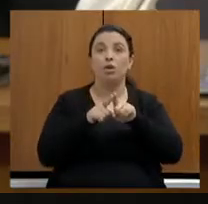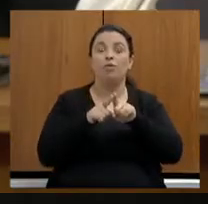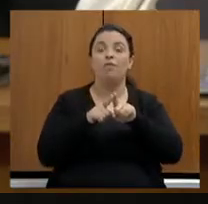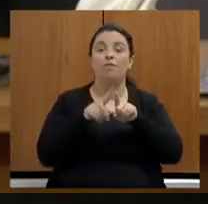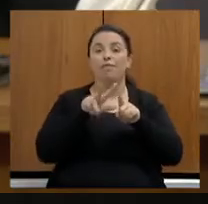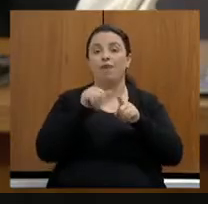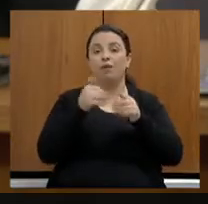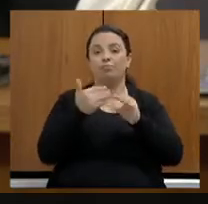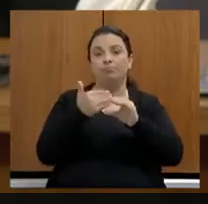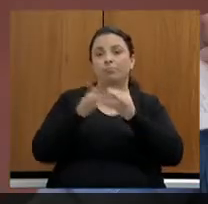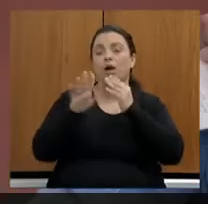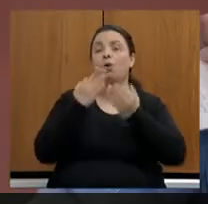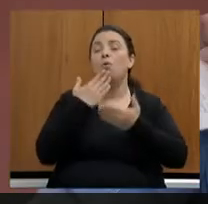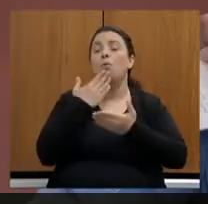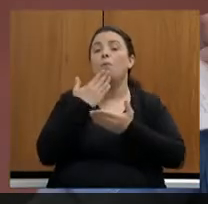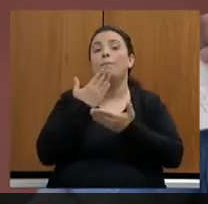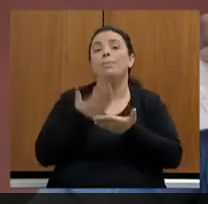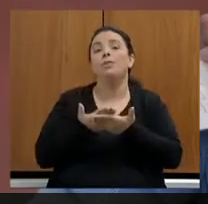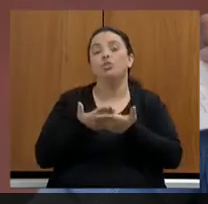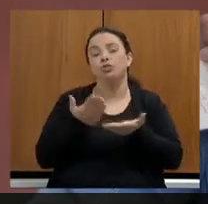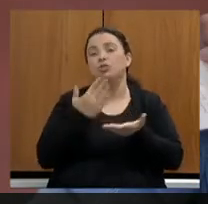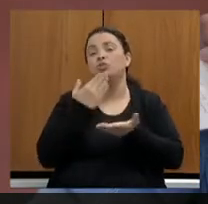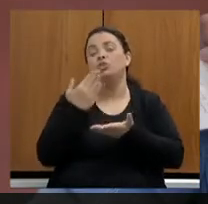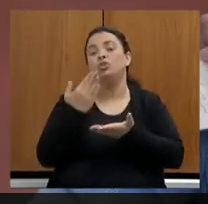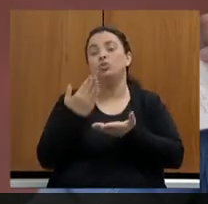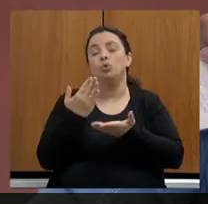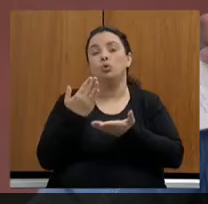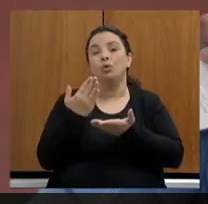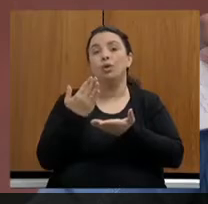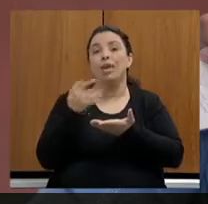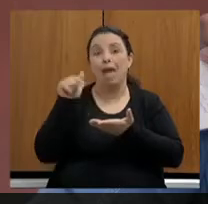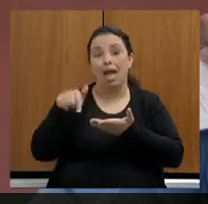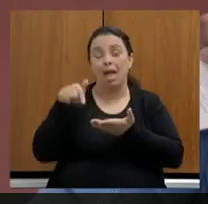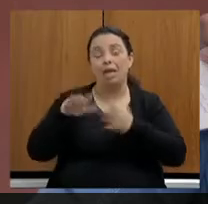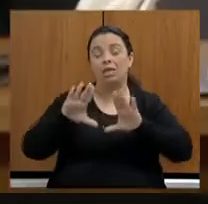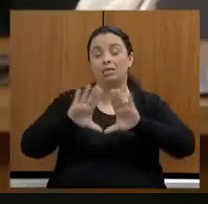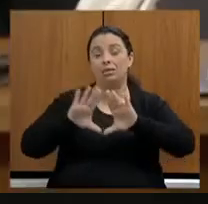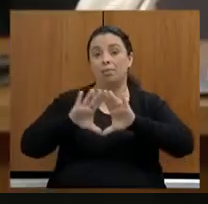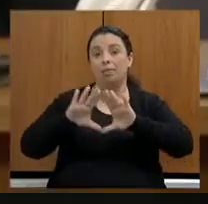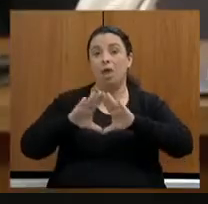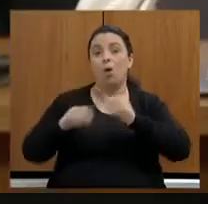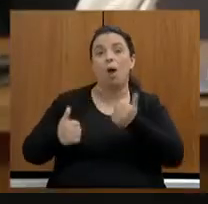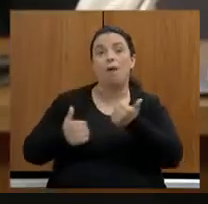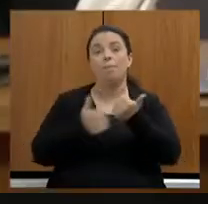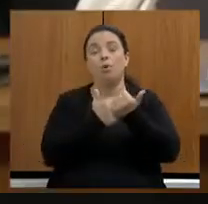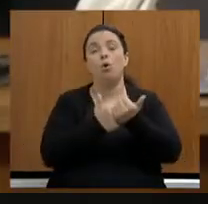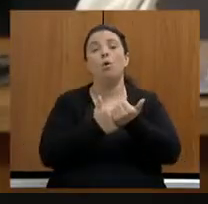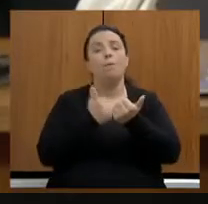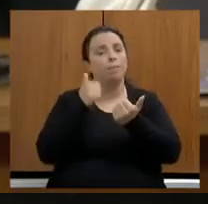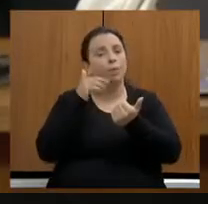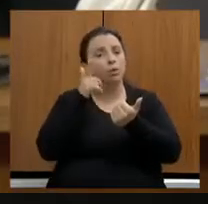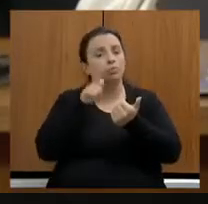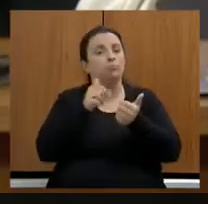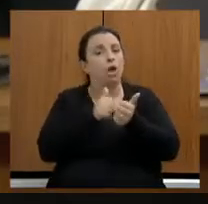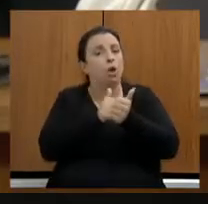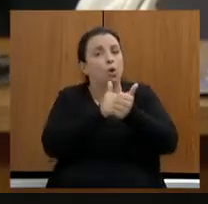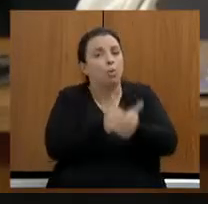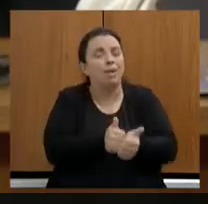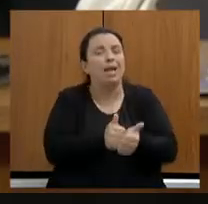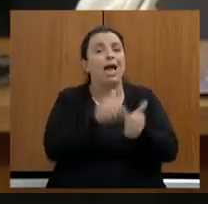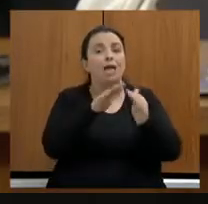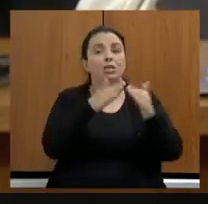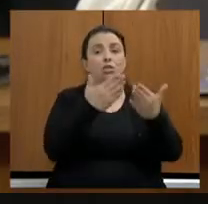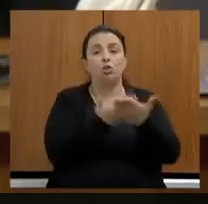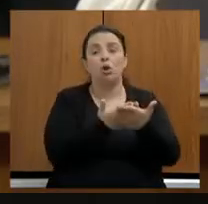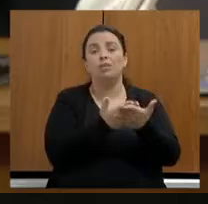mim a assessoria esse pedido essa sugestão de contar com o apoio dessa casa parlamentar para um acompanhamento minucioso dos casos